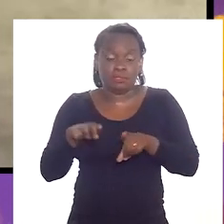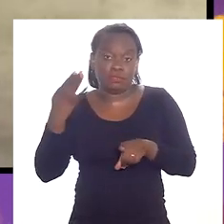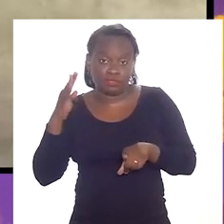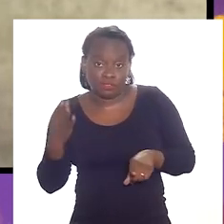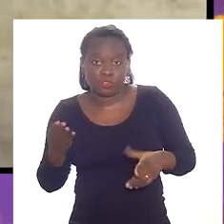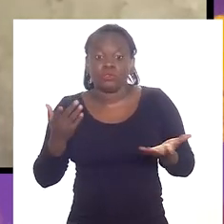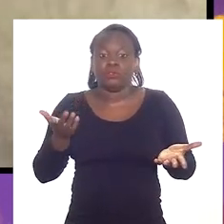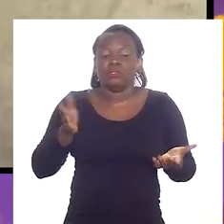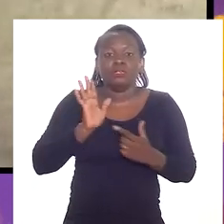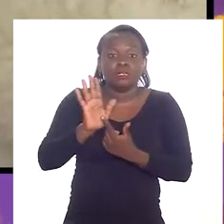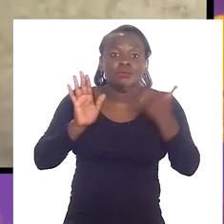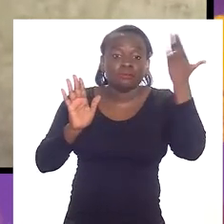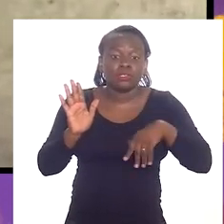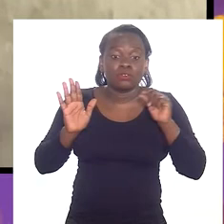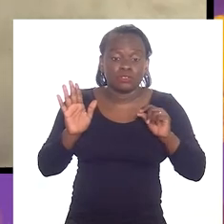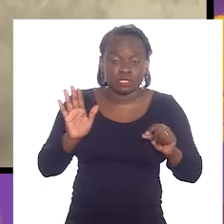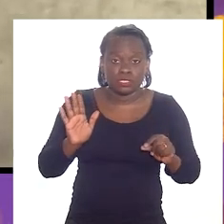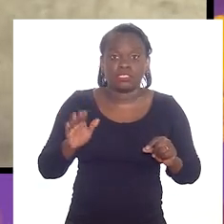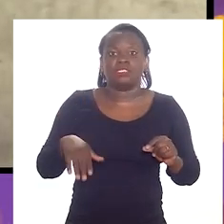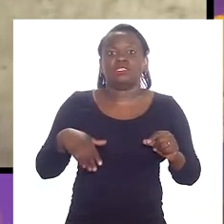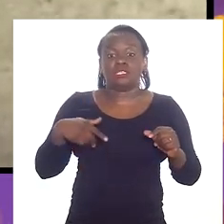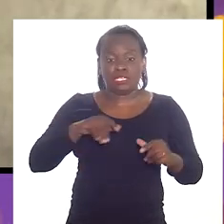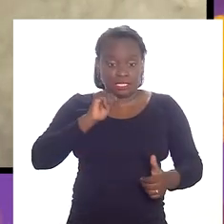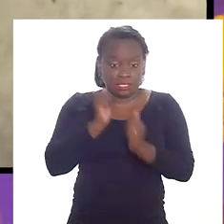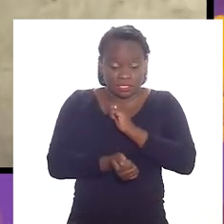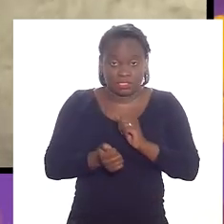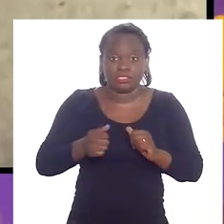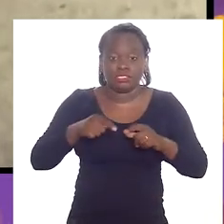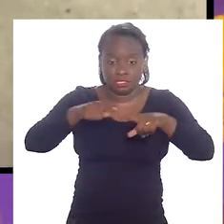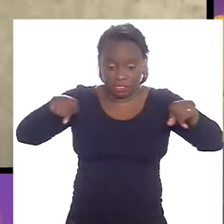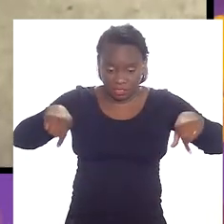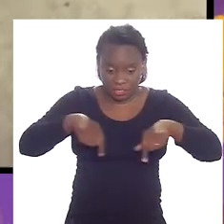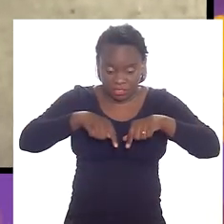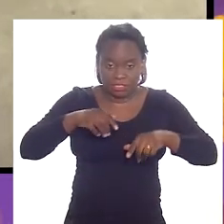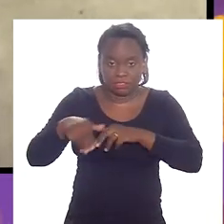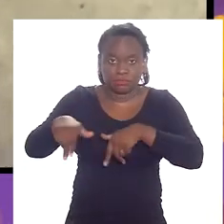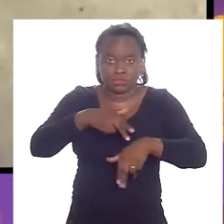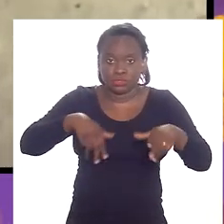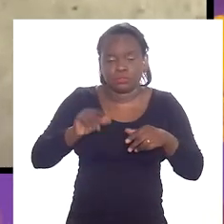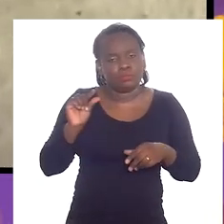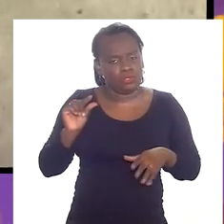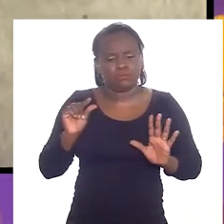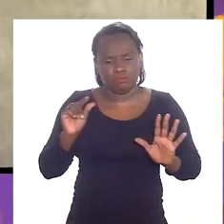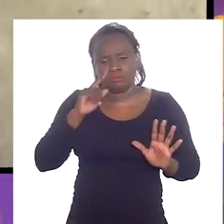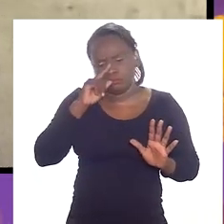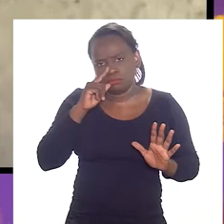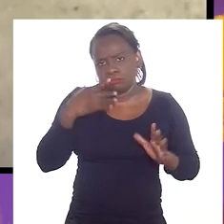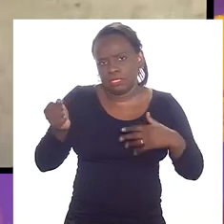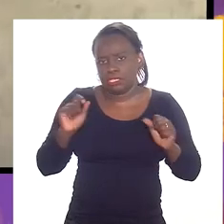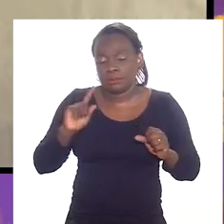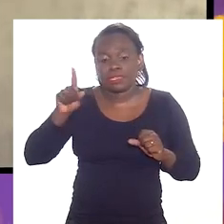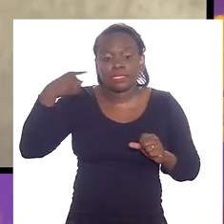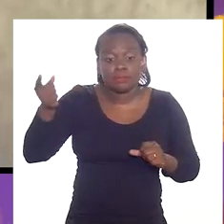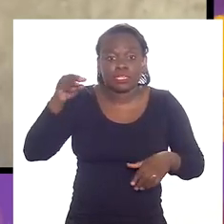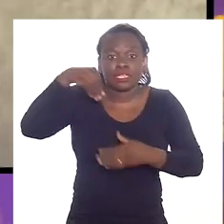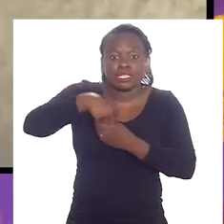do presidente do Clube de Regatas Vasco da Gama e do Clube de Regatas Flamengo, que achavam que devia voltar logo essa atividade. O nosso entender, do